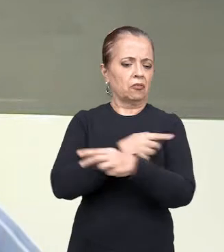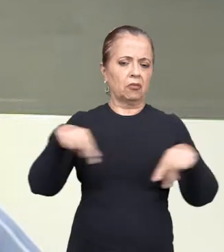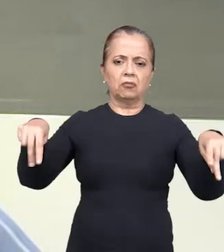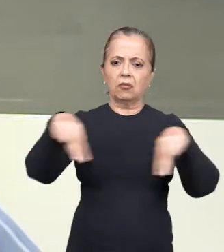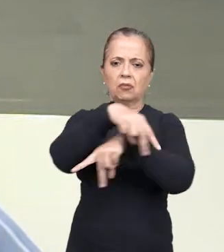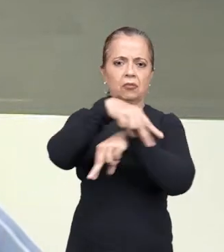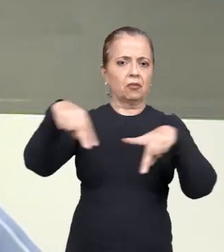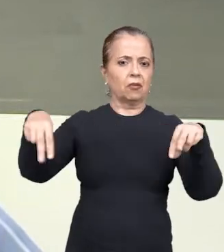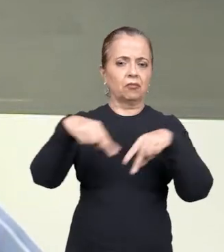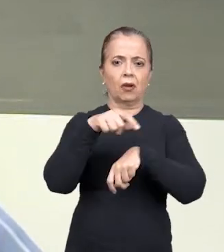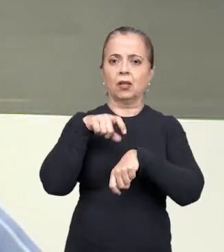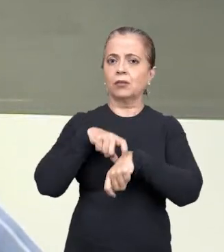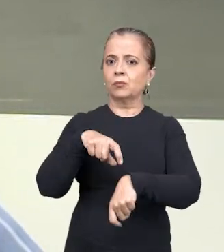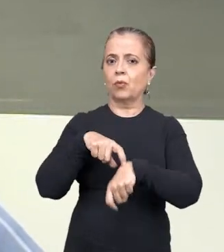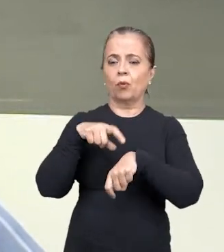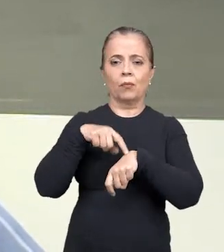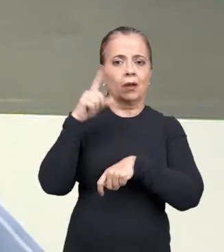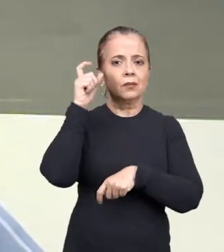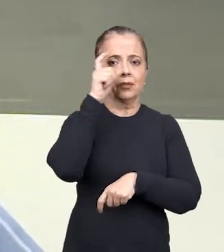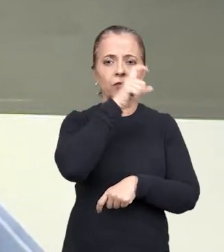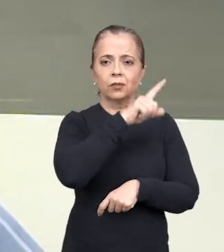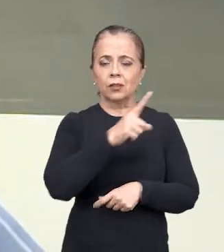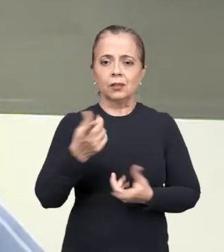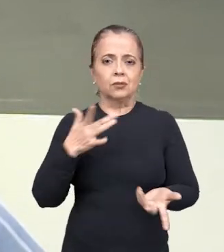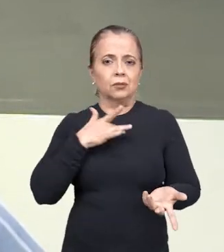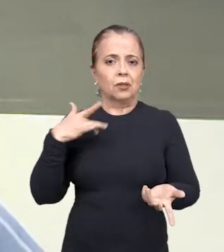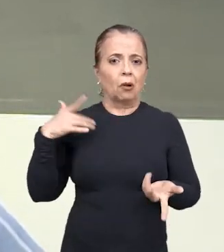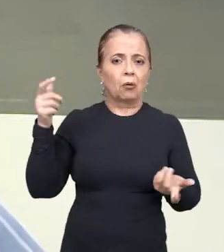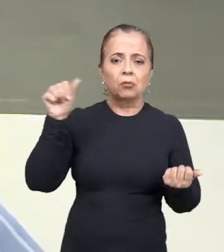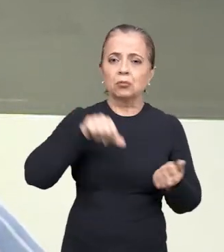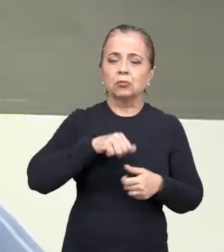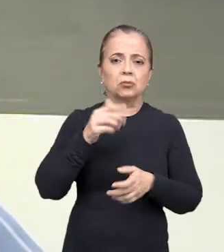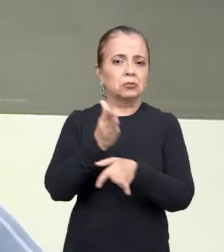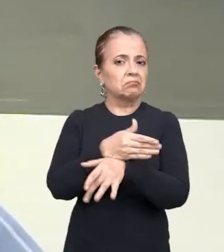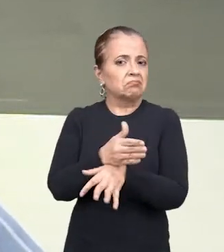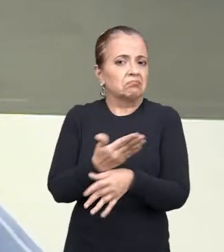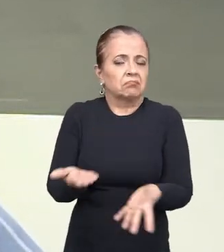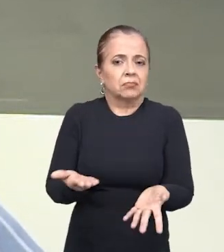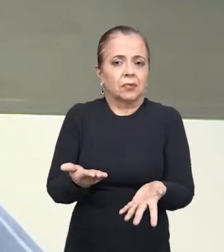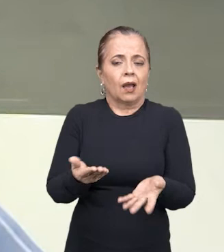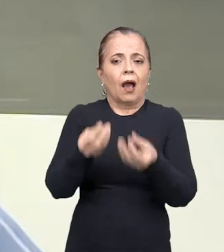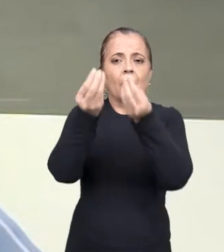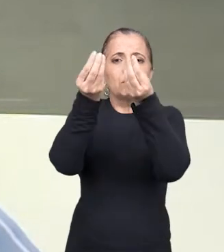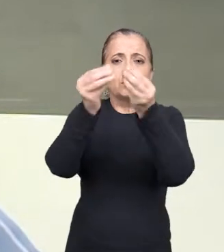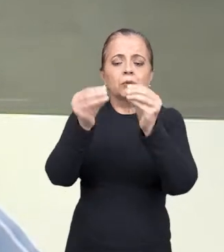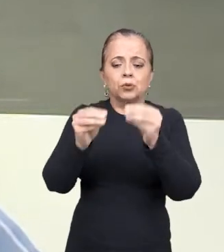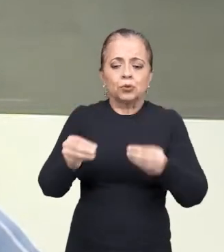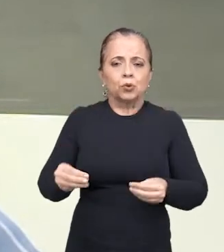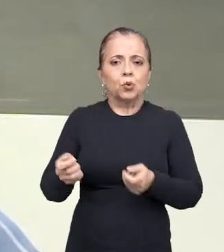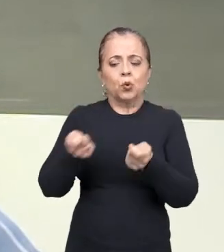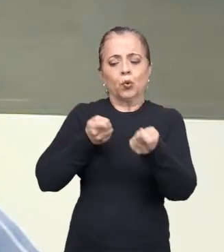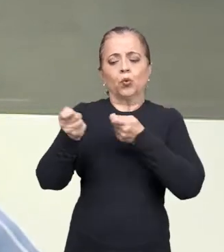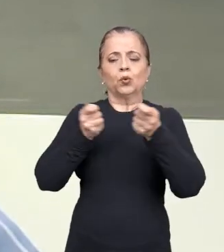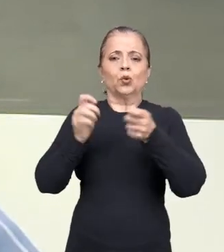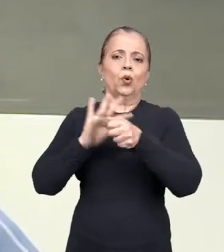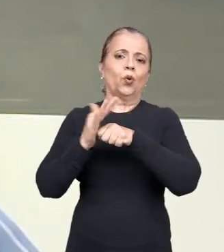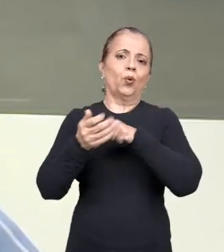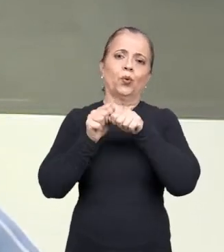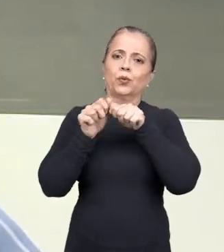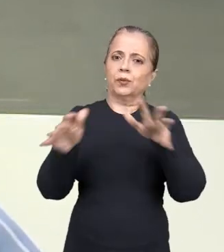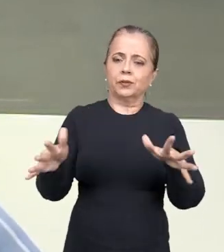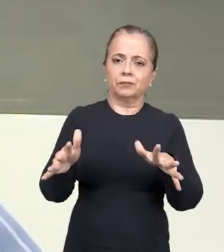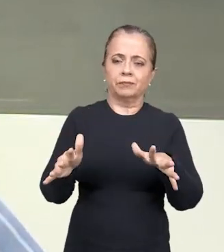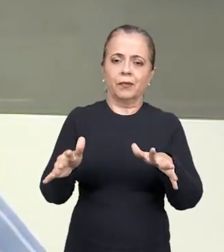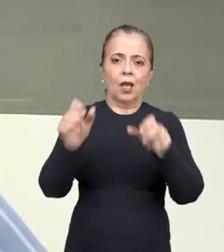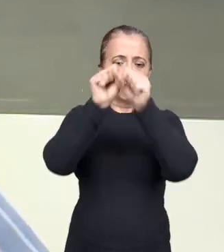nesse momento tão incomum de crise sanitária e acaba prejudicando o controle da epidemia,